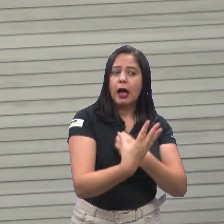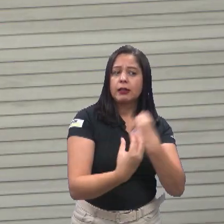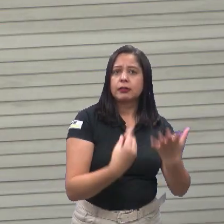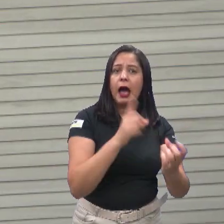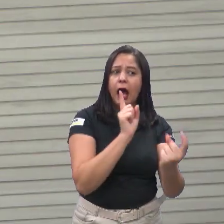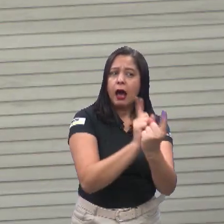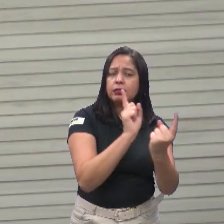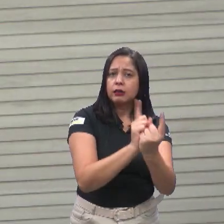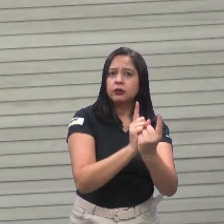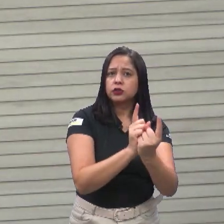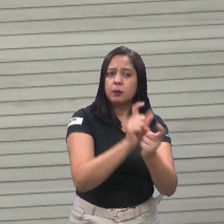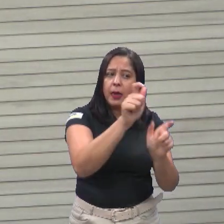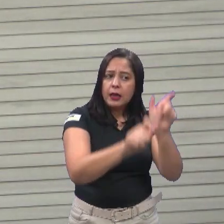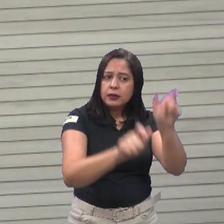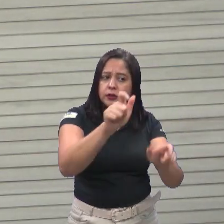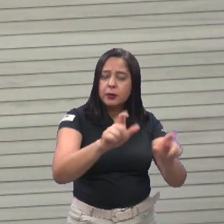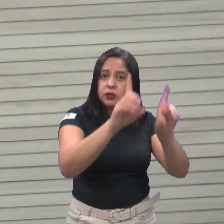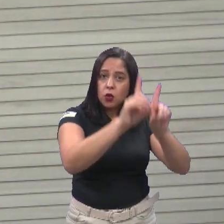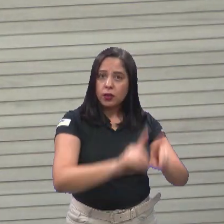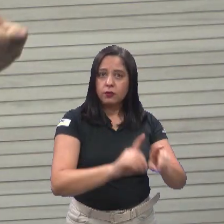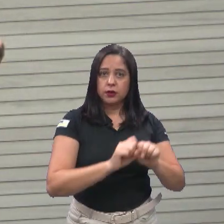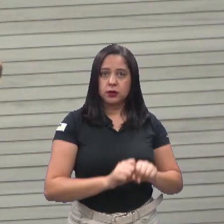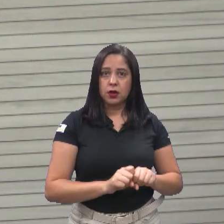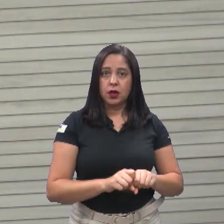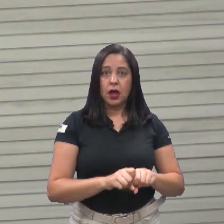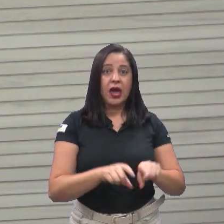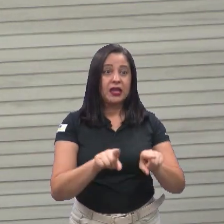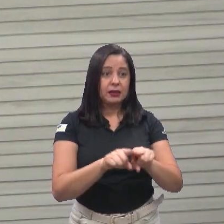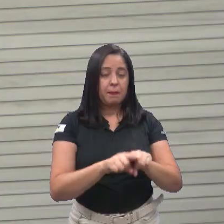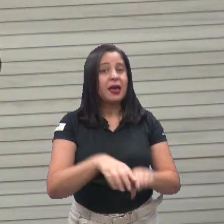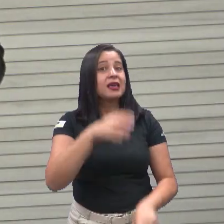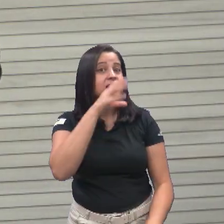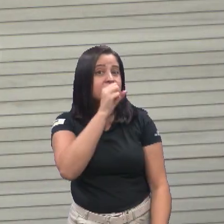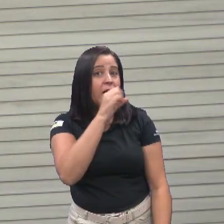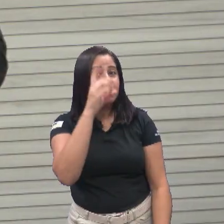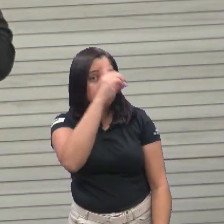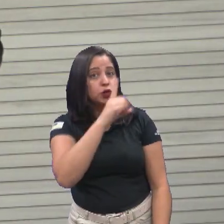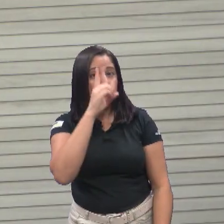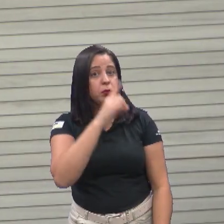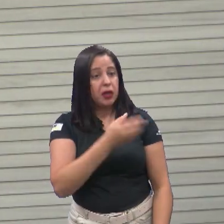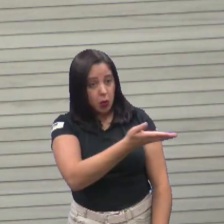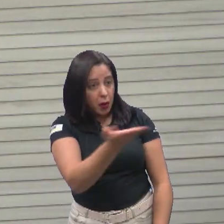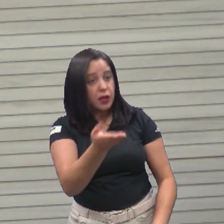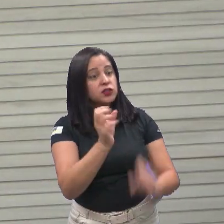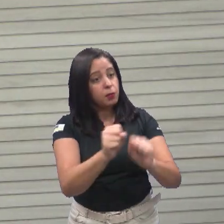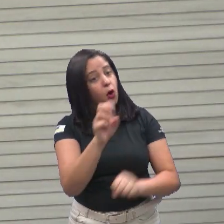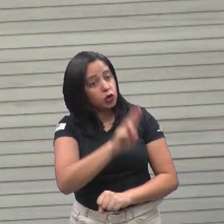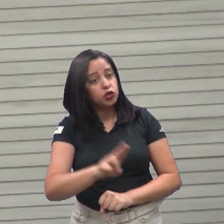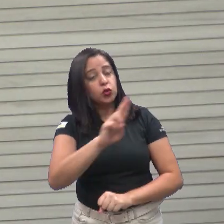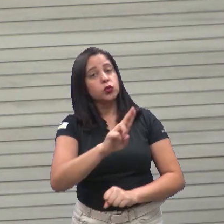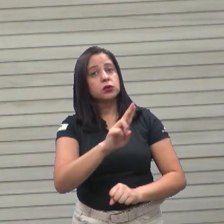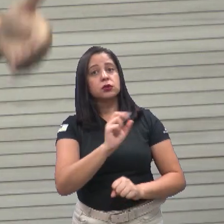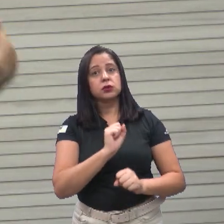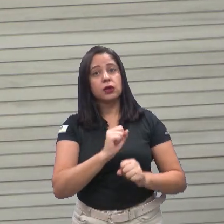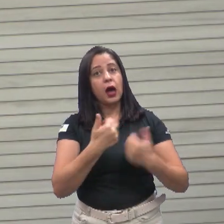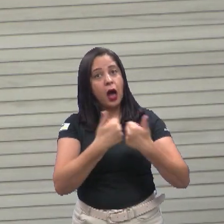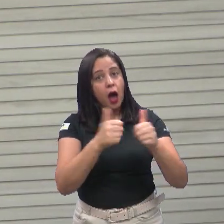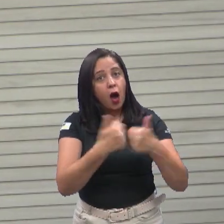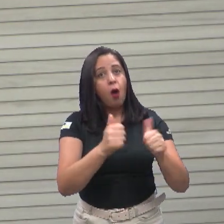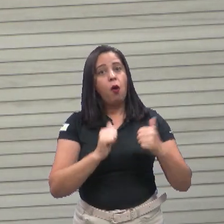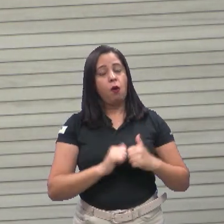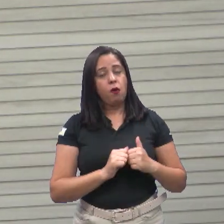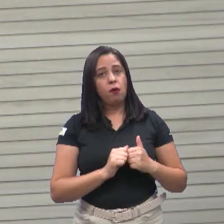e que, aos finais de semana, este público pode também estar utilizando o transporte público, tendo em vista